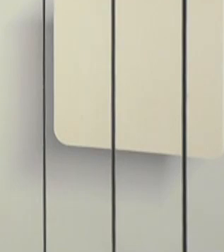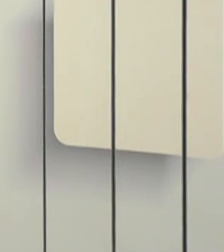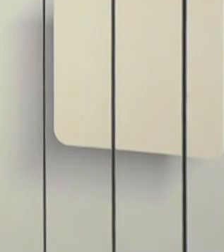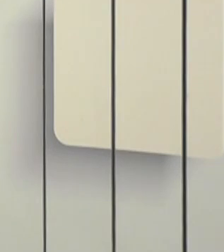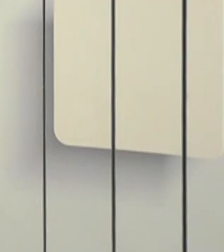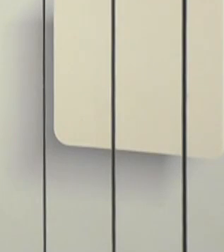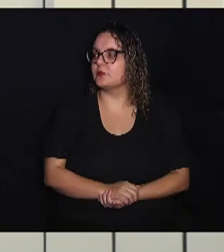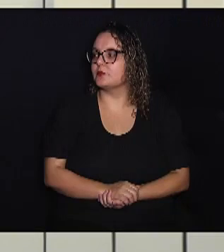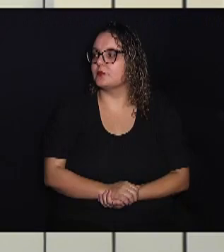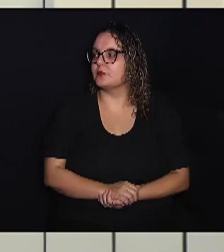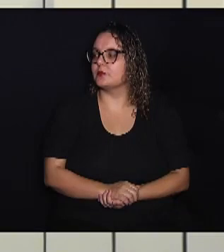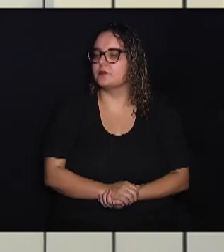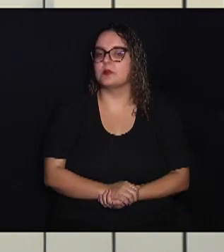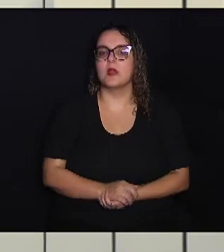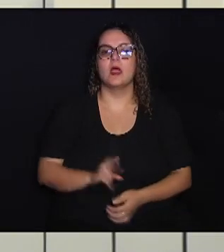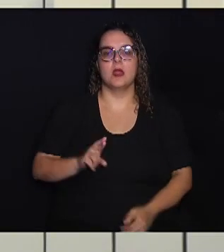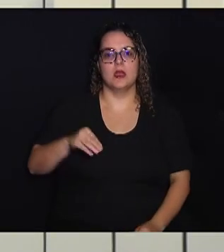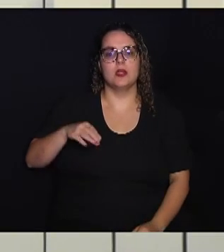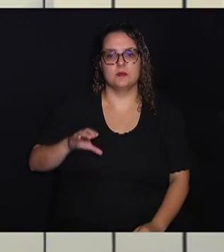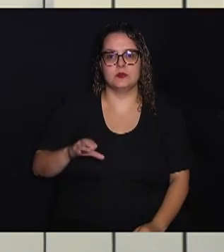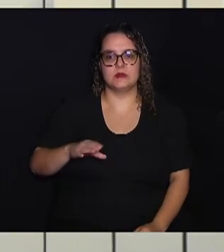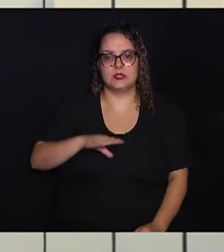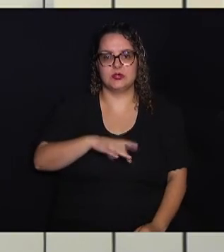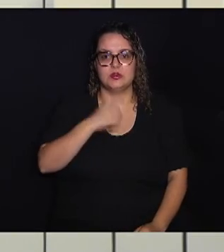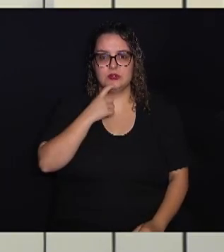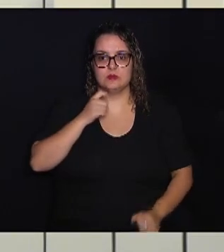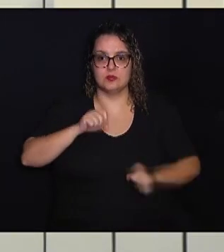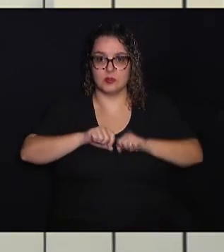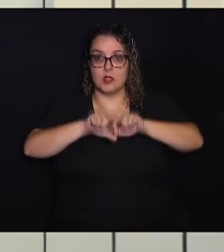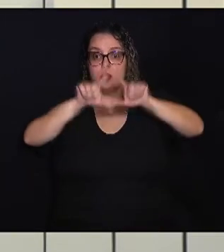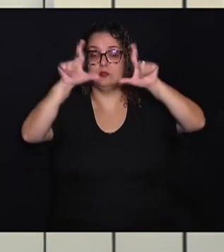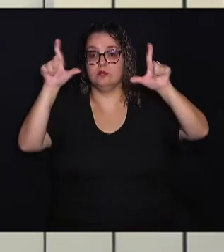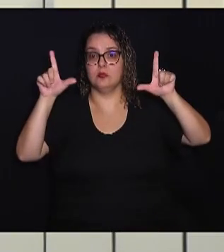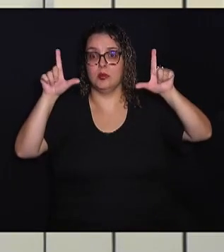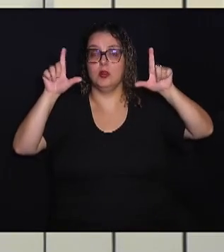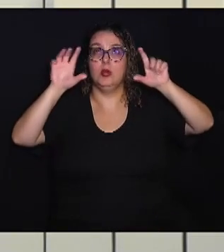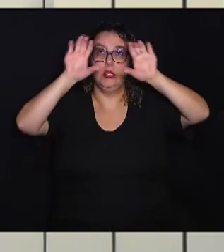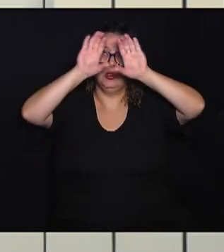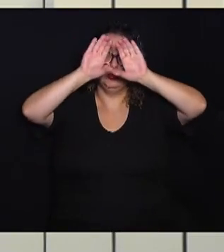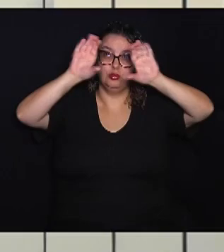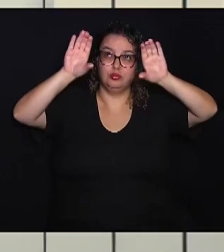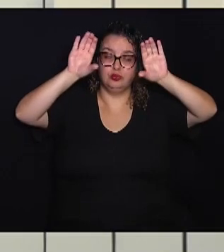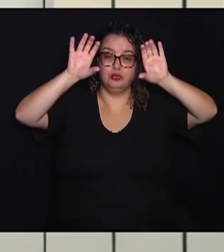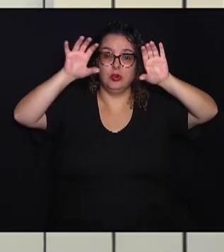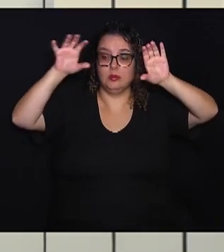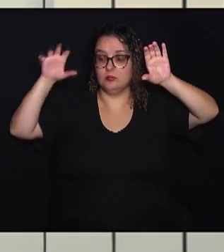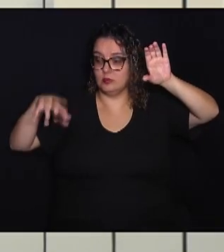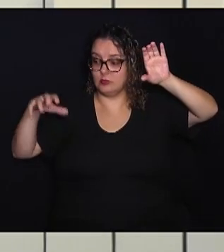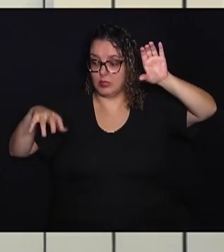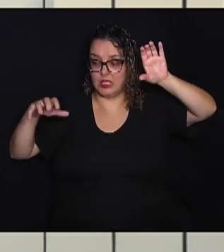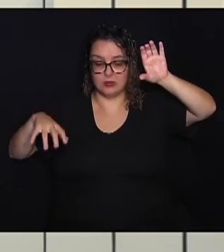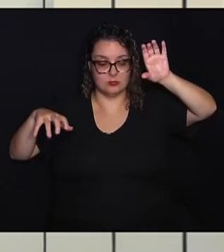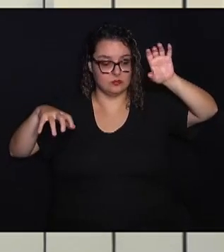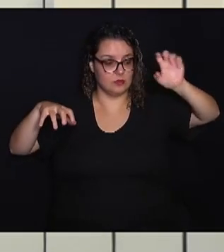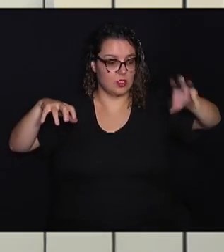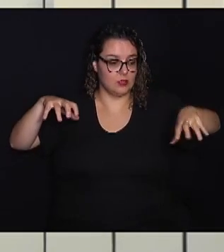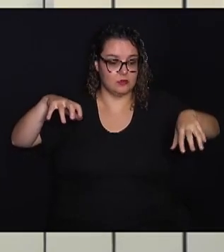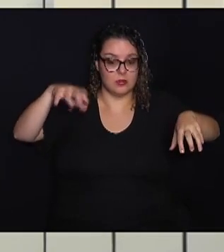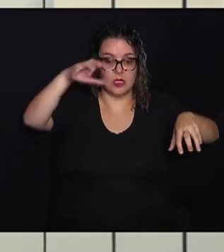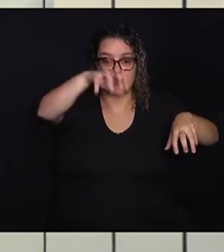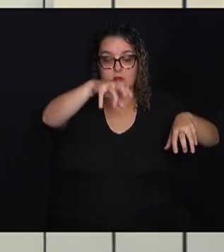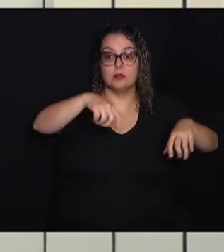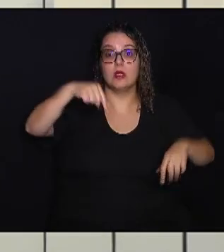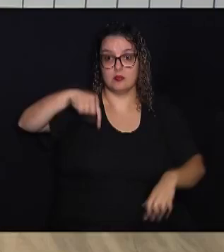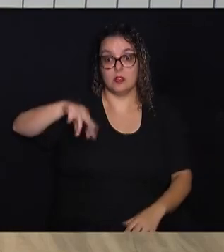A região metropolitana de Campinas amanheceu sob céu encoberto e com chuvas isoladas. A previsão para esta